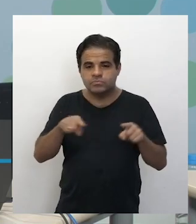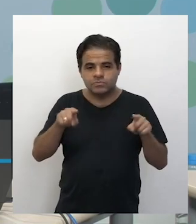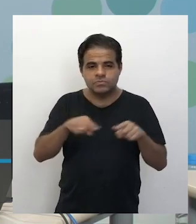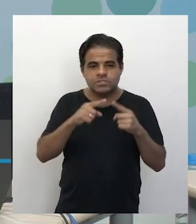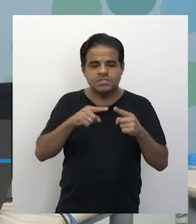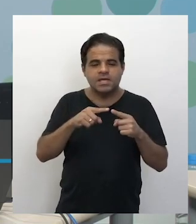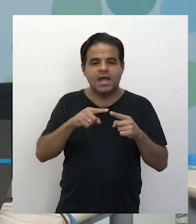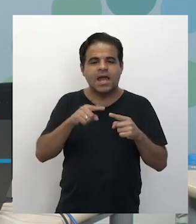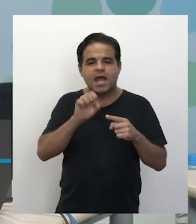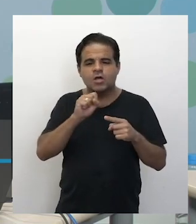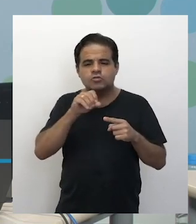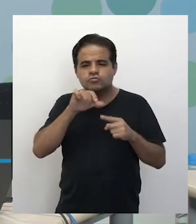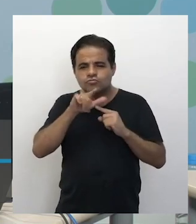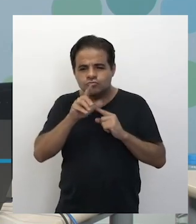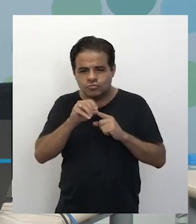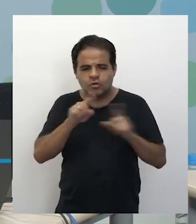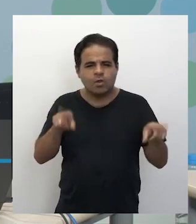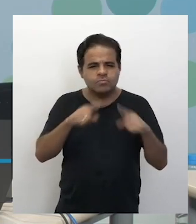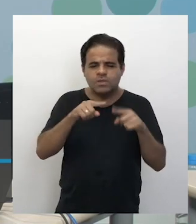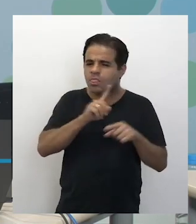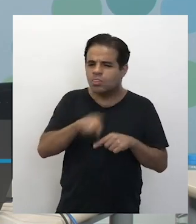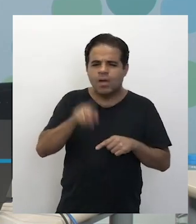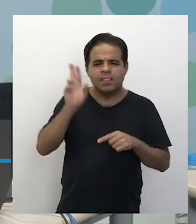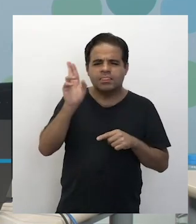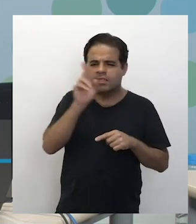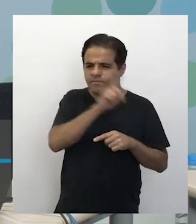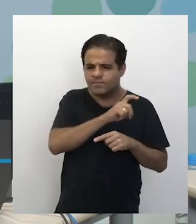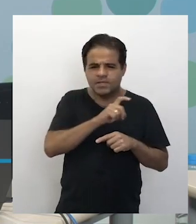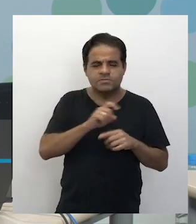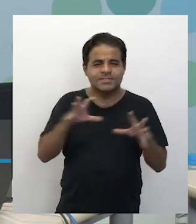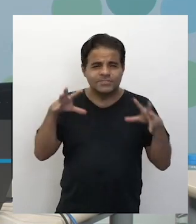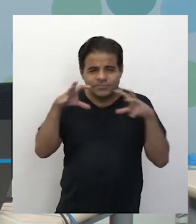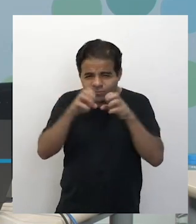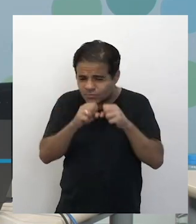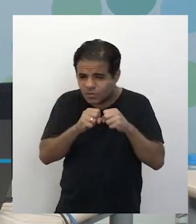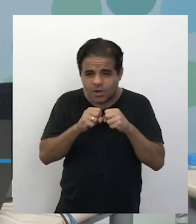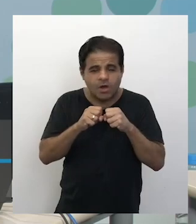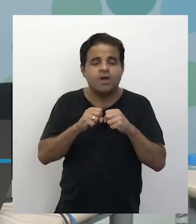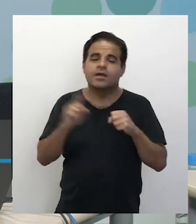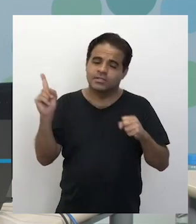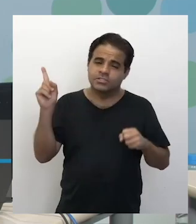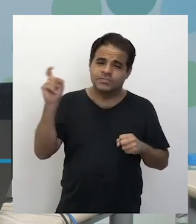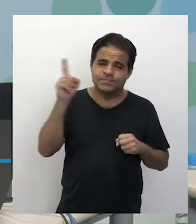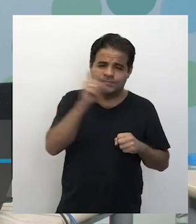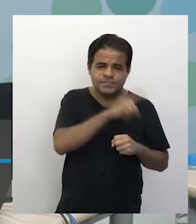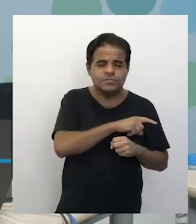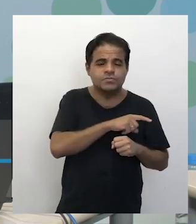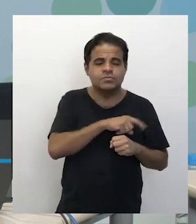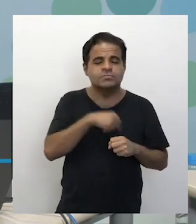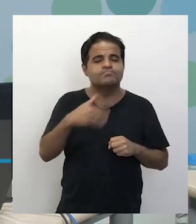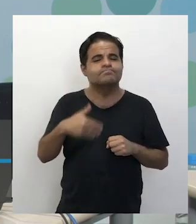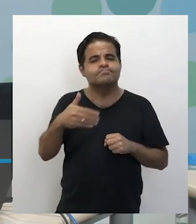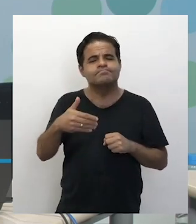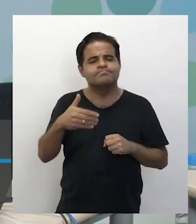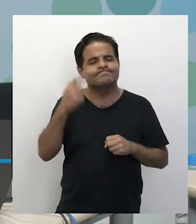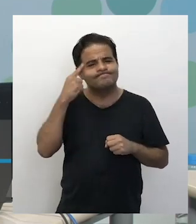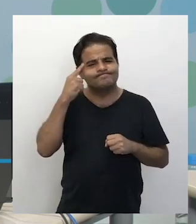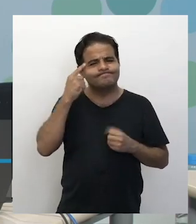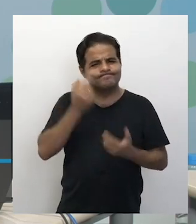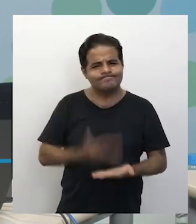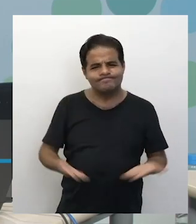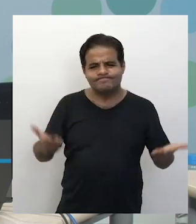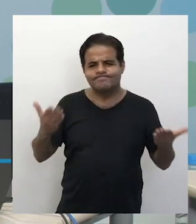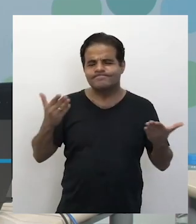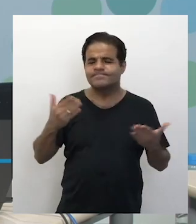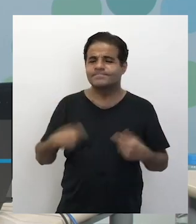um solinho, ele não é difícil, mas se tiver no escuro ele fica um pouquinho difícil. Então eu acabei me perdendo e eu